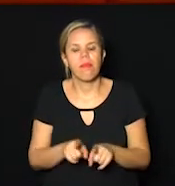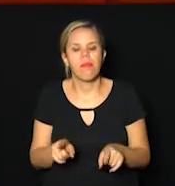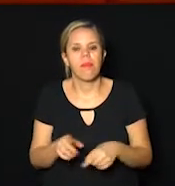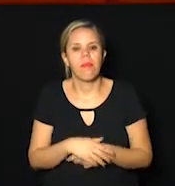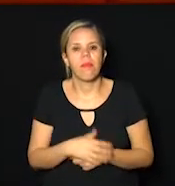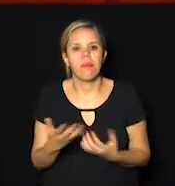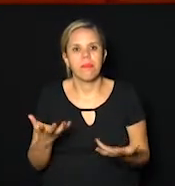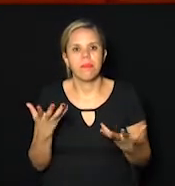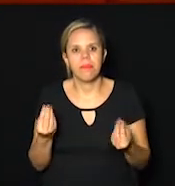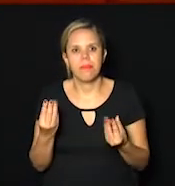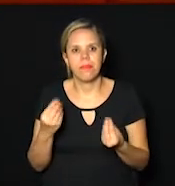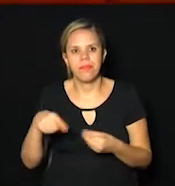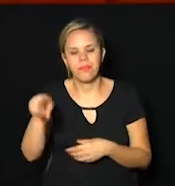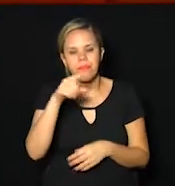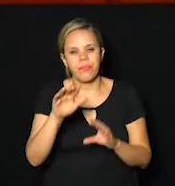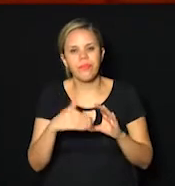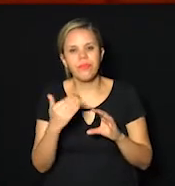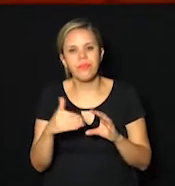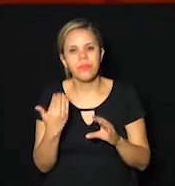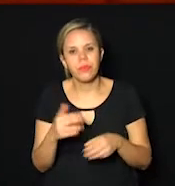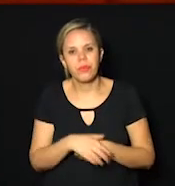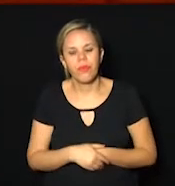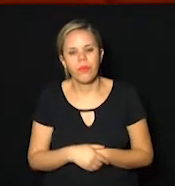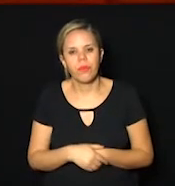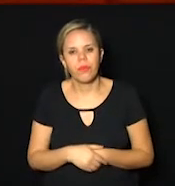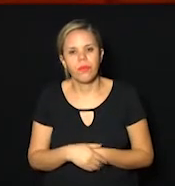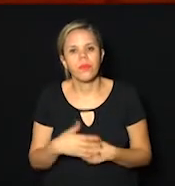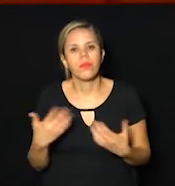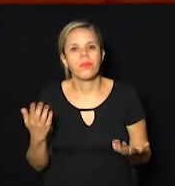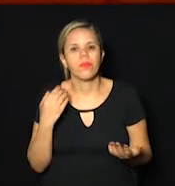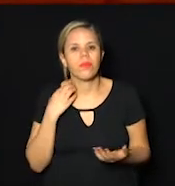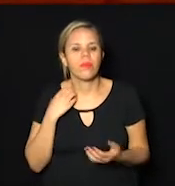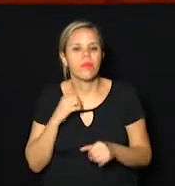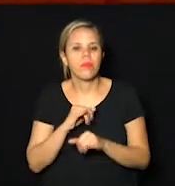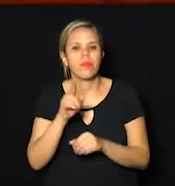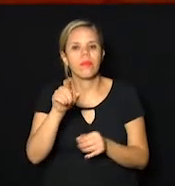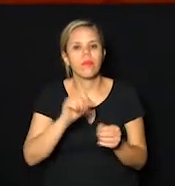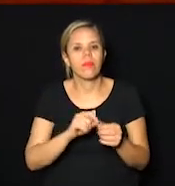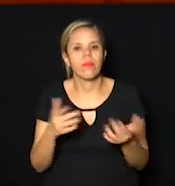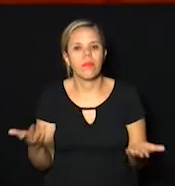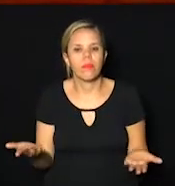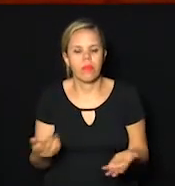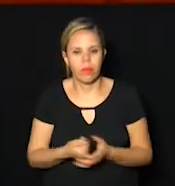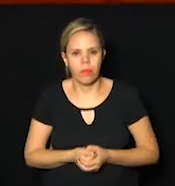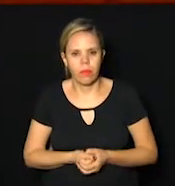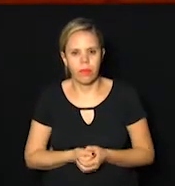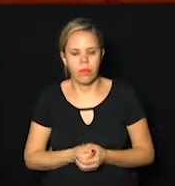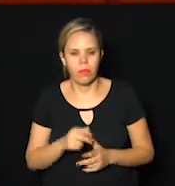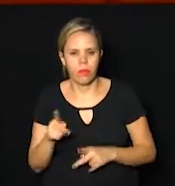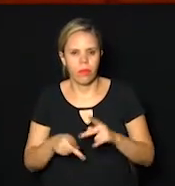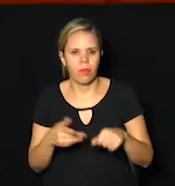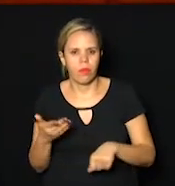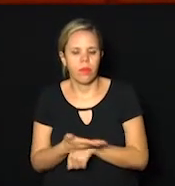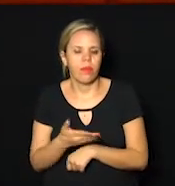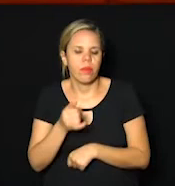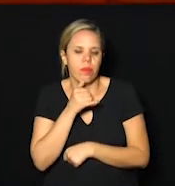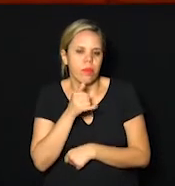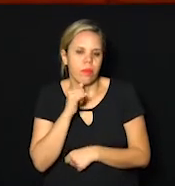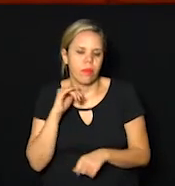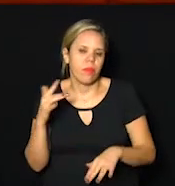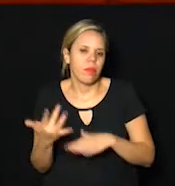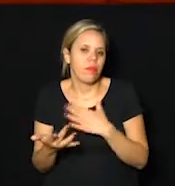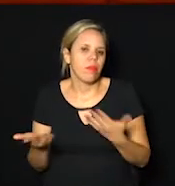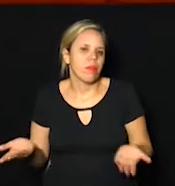queria muito que vocês me mandassem. E aí, qual é a campanha que você está fazendo? O que você tem feito para que as pessoas participem, por exemplo, das redes